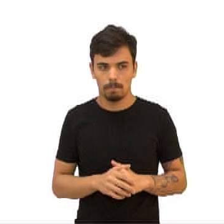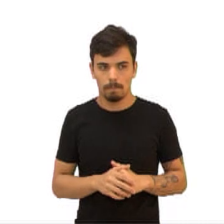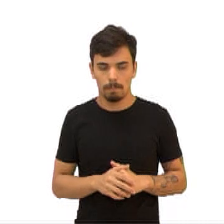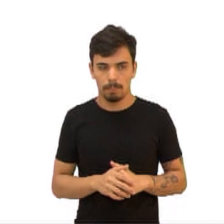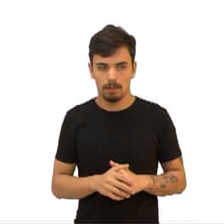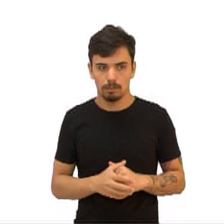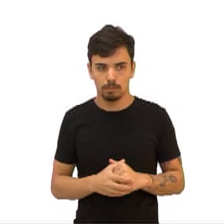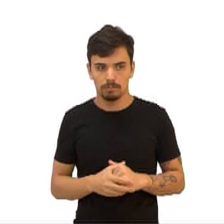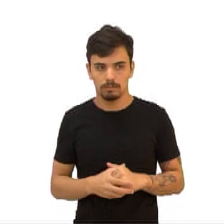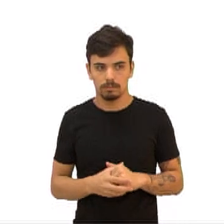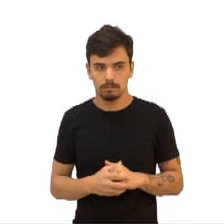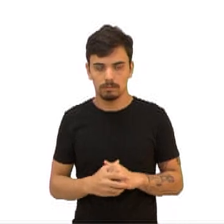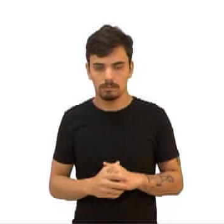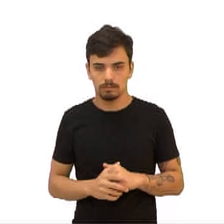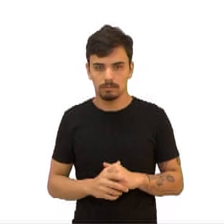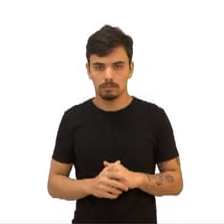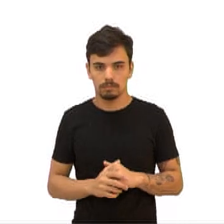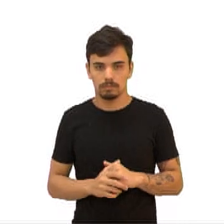Então, olha só.